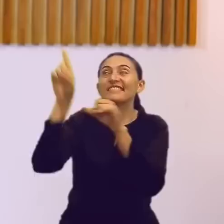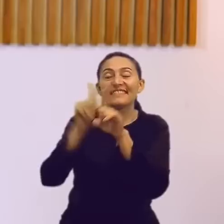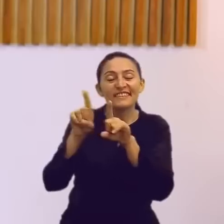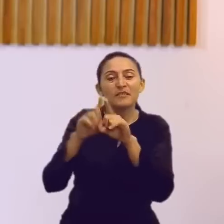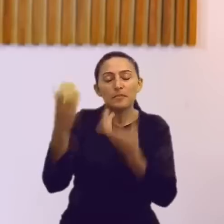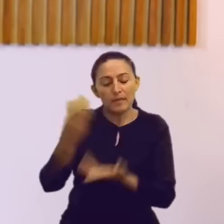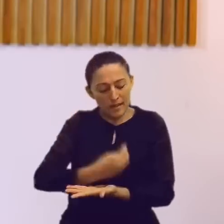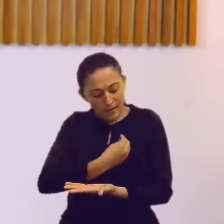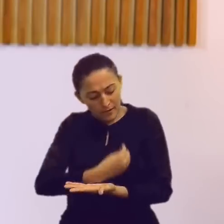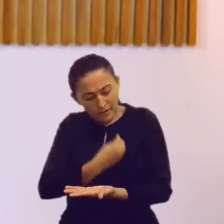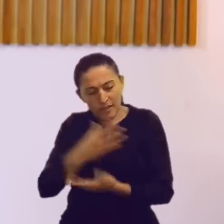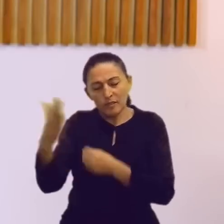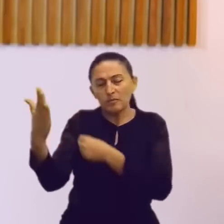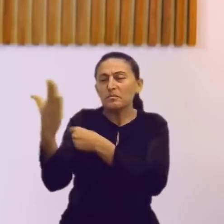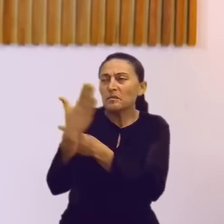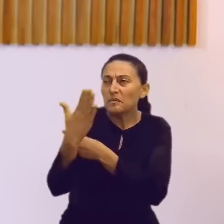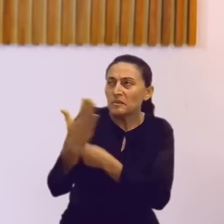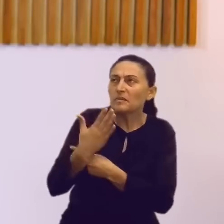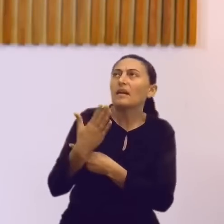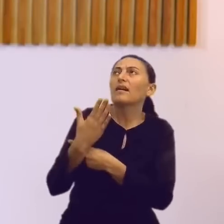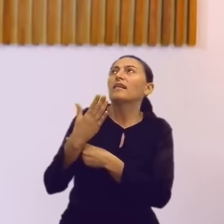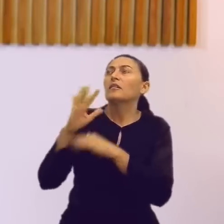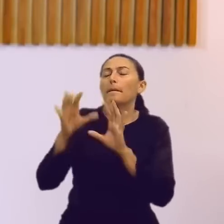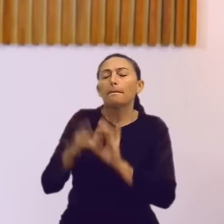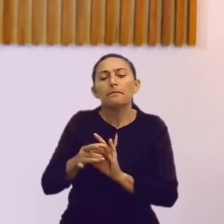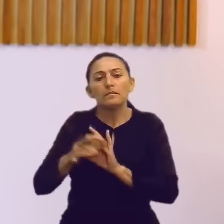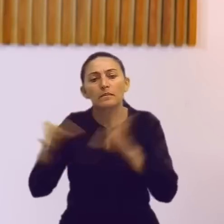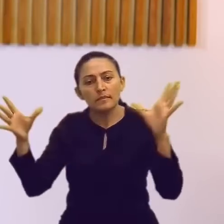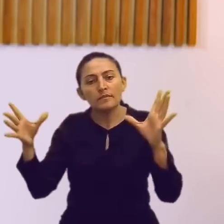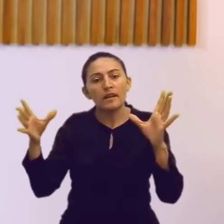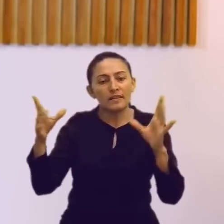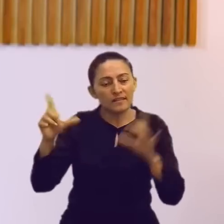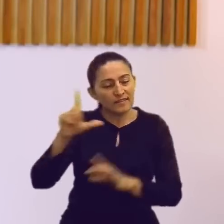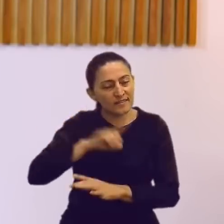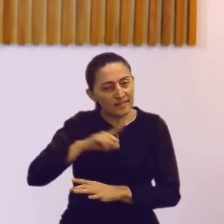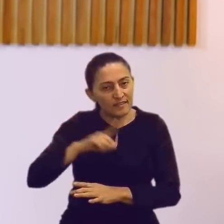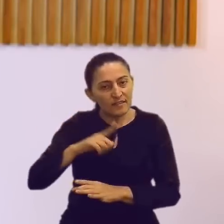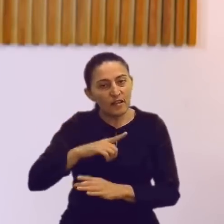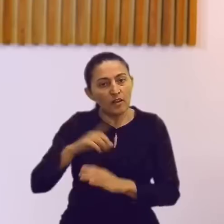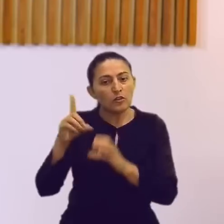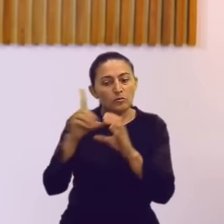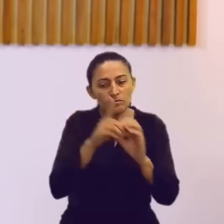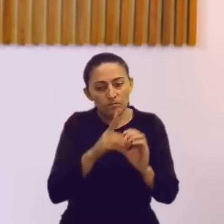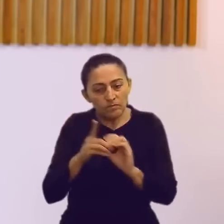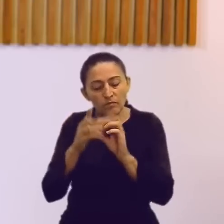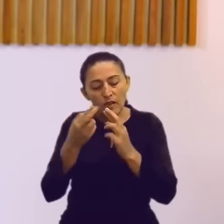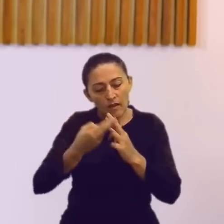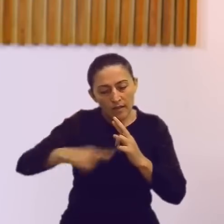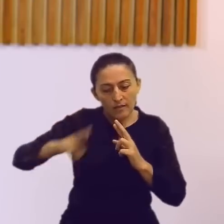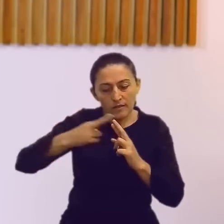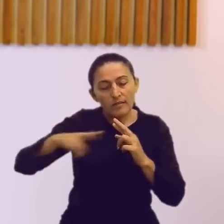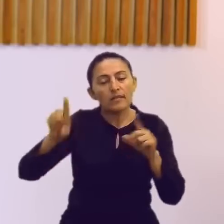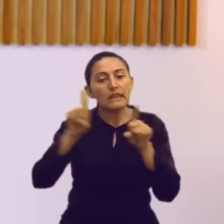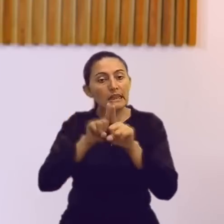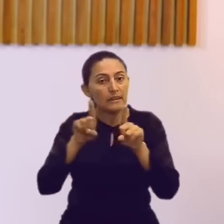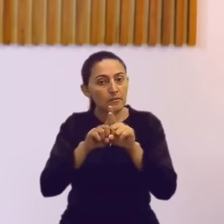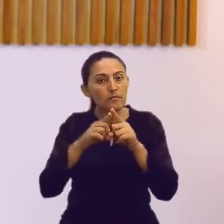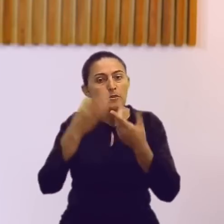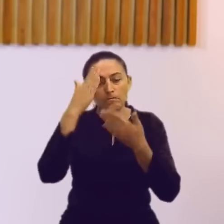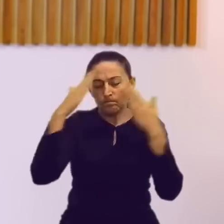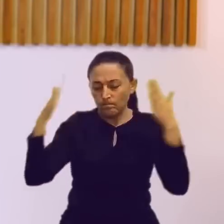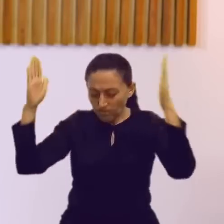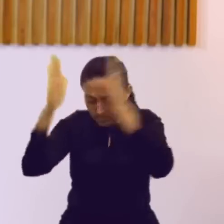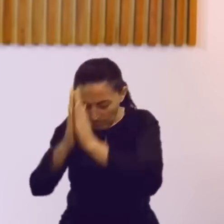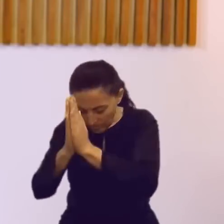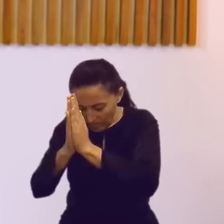pela proteção, pela liberdade que temos, né, da religiosidade. Nós podemos adorar a Deus livremente.